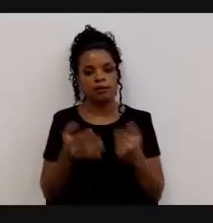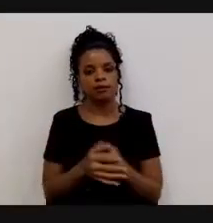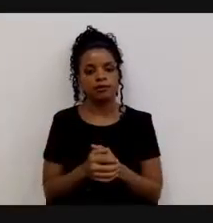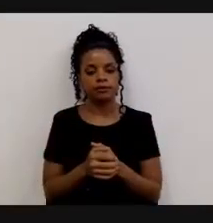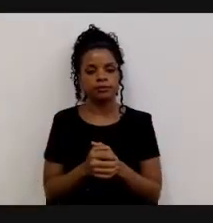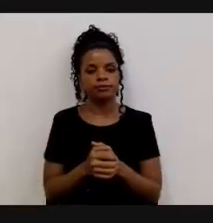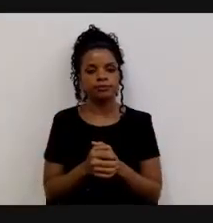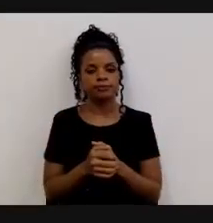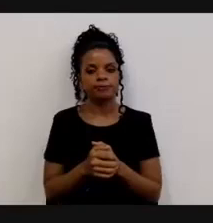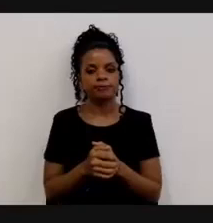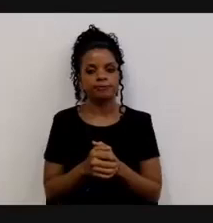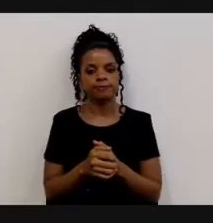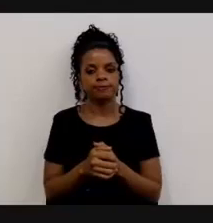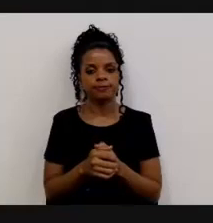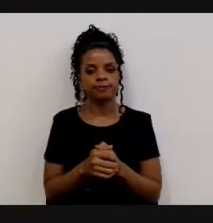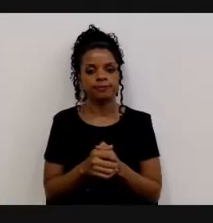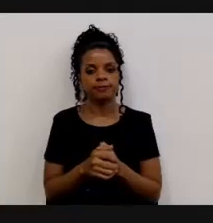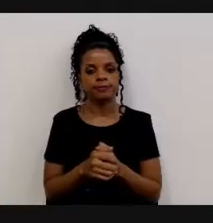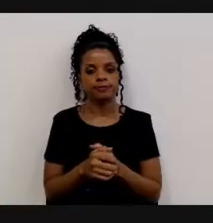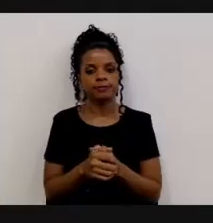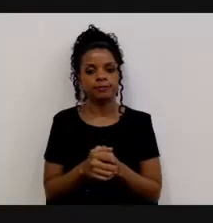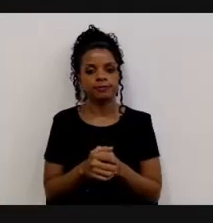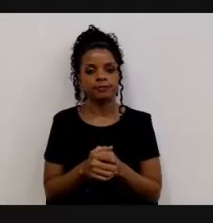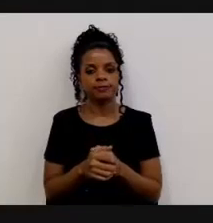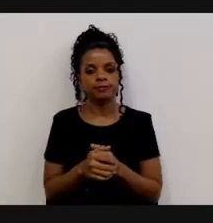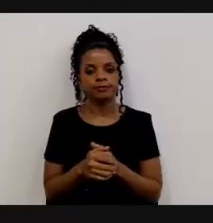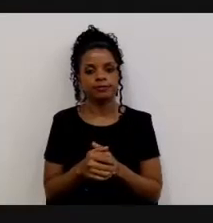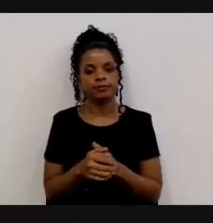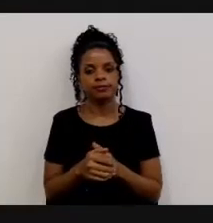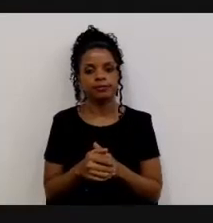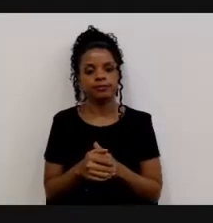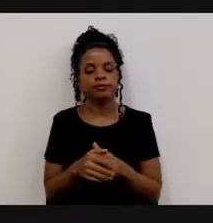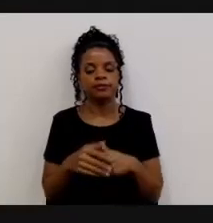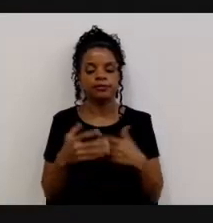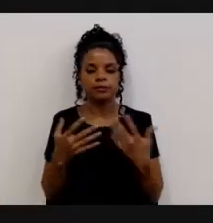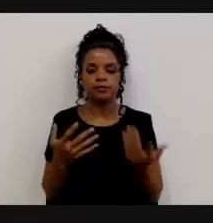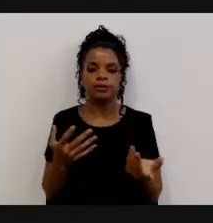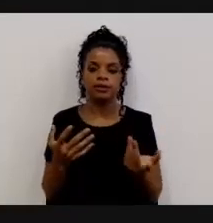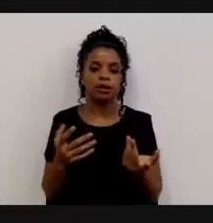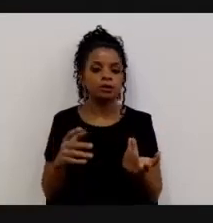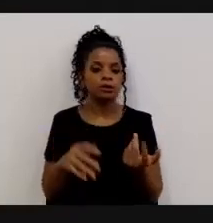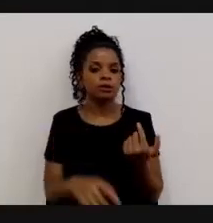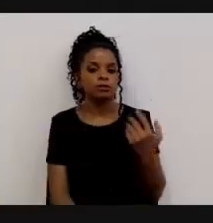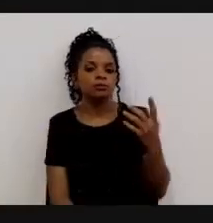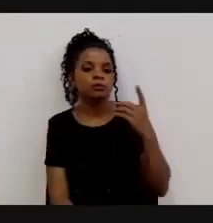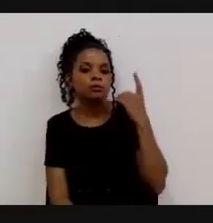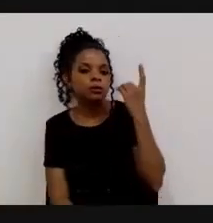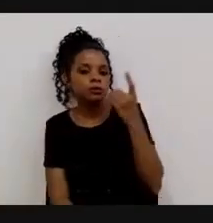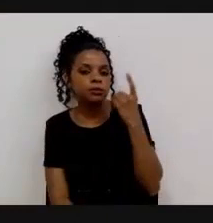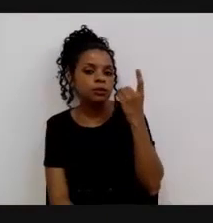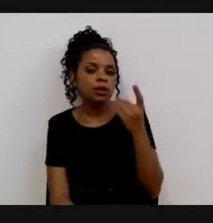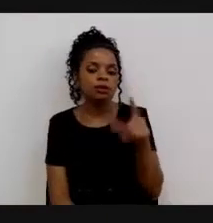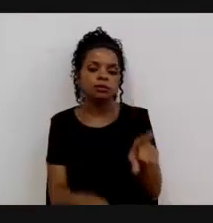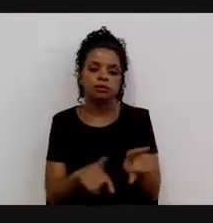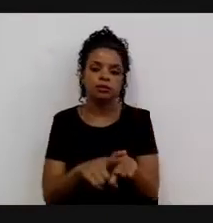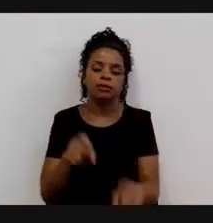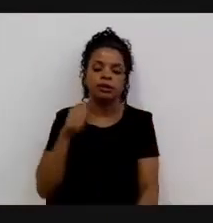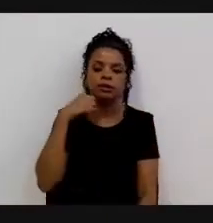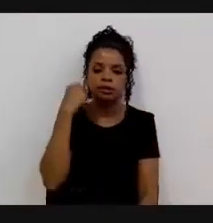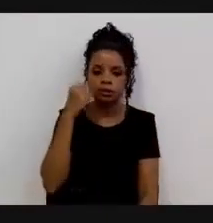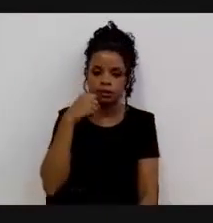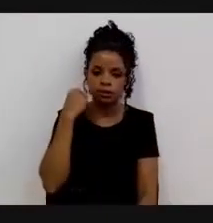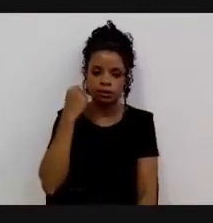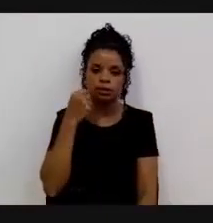policies. E como conclusão final, com base nos dados obtidos, tanto da Câmara dos Deputados como do Senado